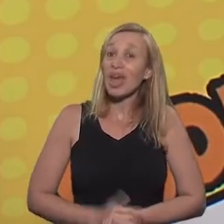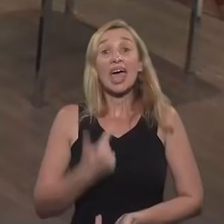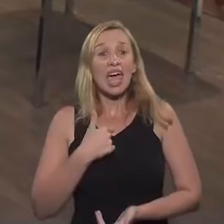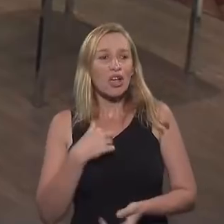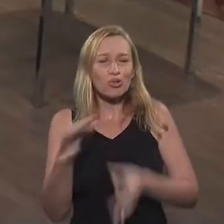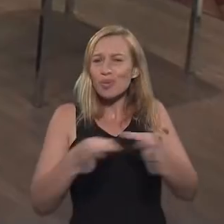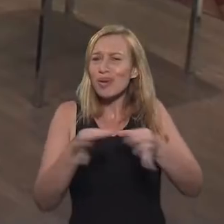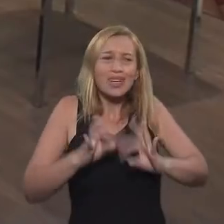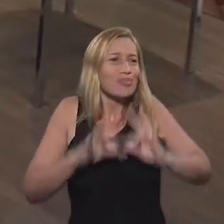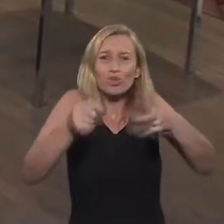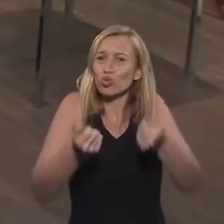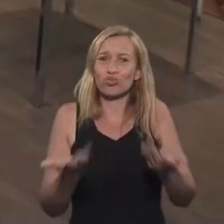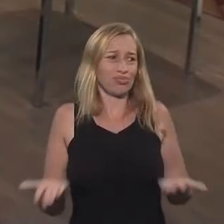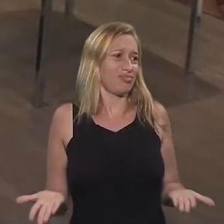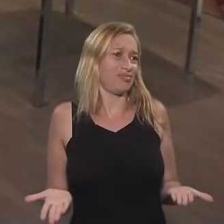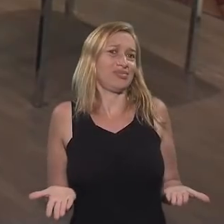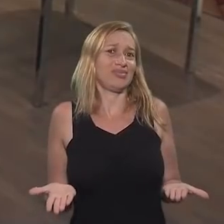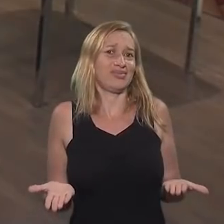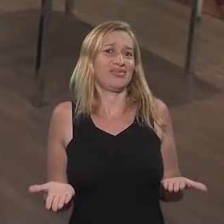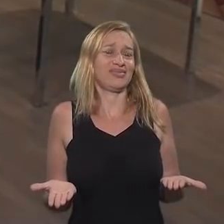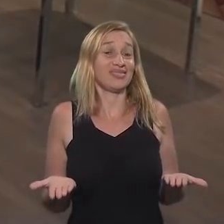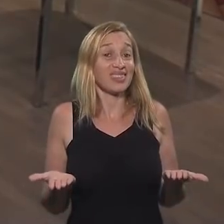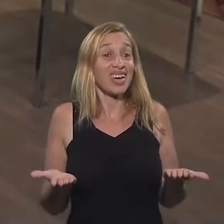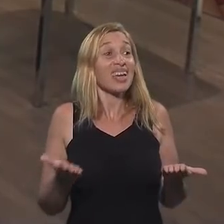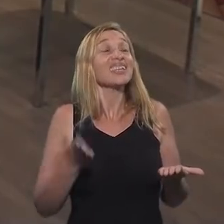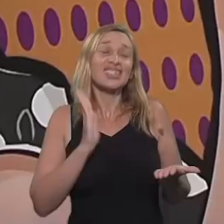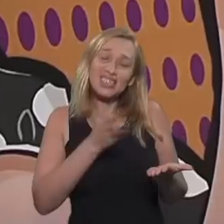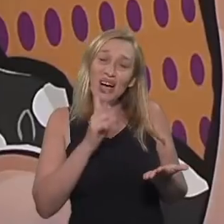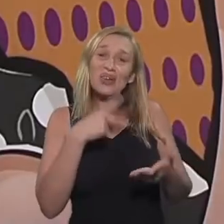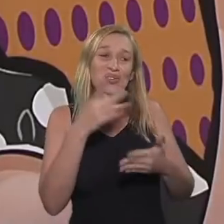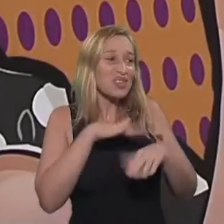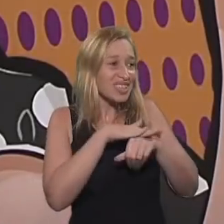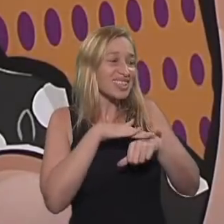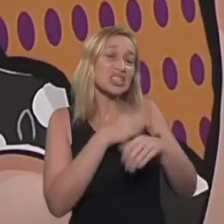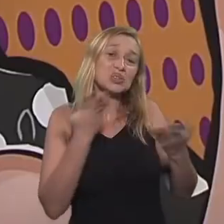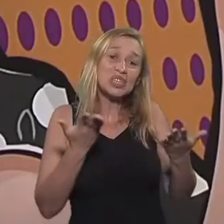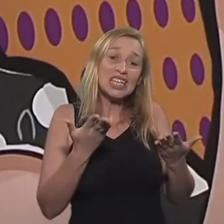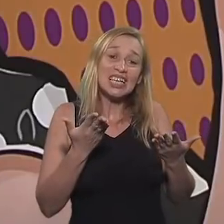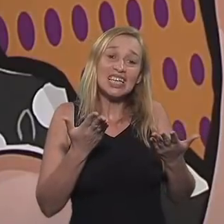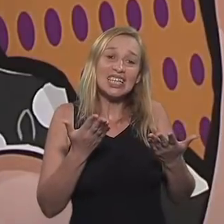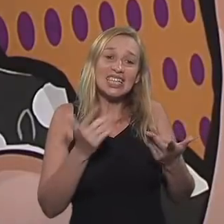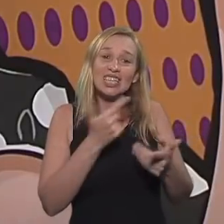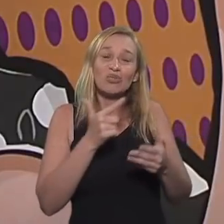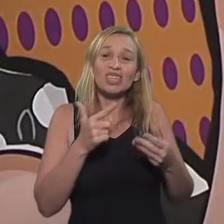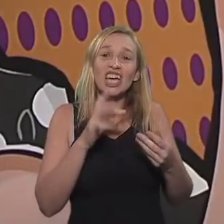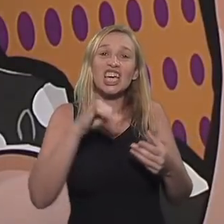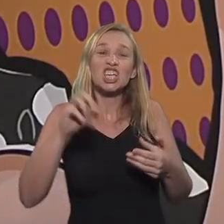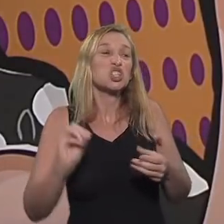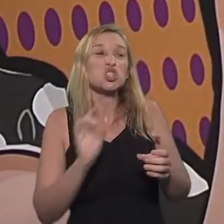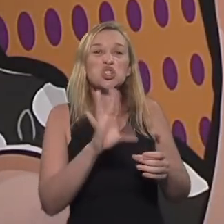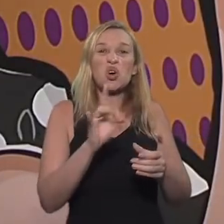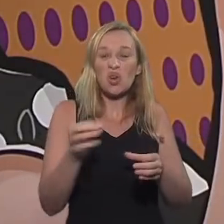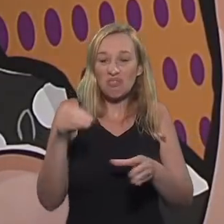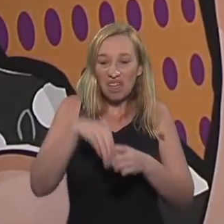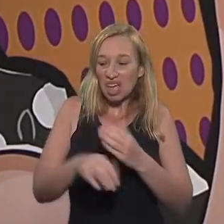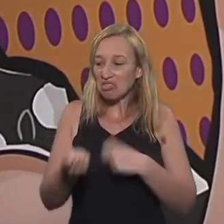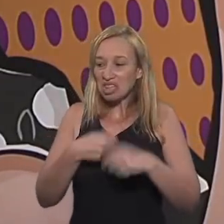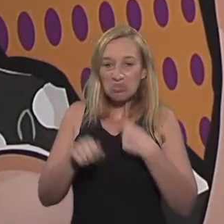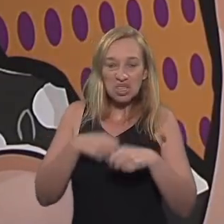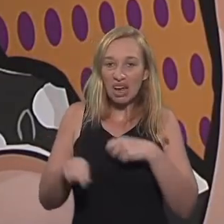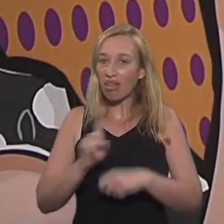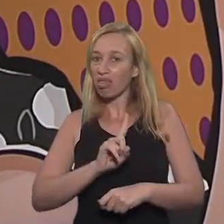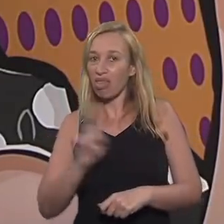também? Assim, eu estou preparada para qualquer situação. Estávamos até conversando, né? Que não tem essa de ser